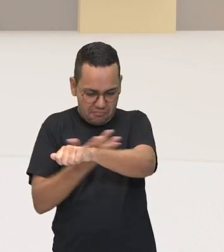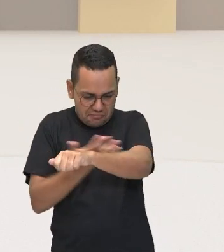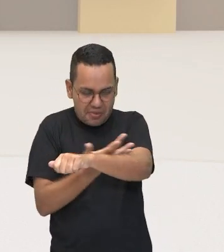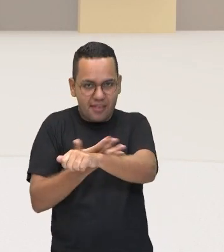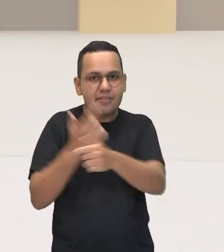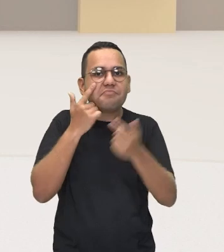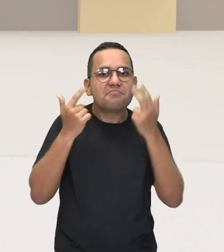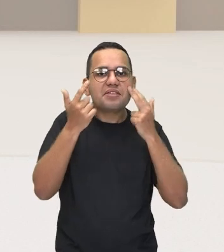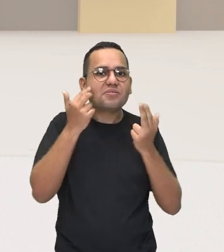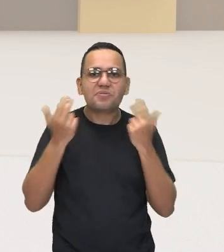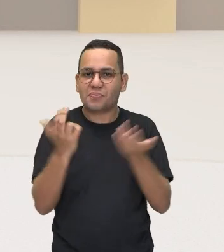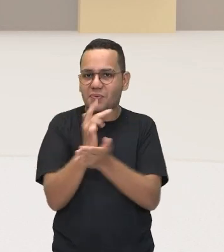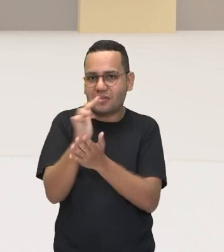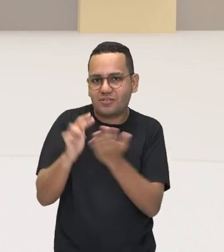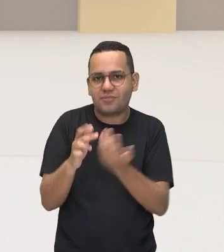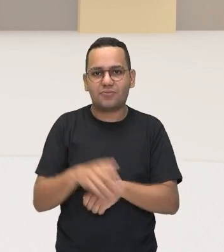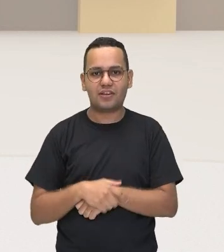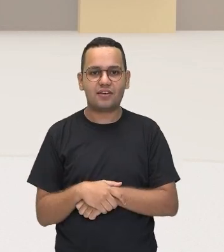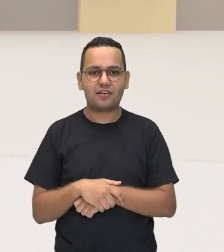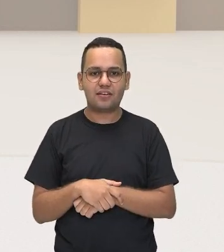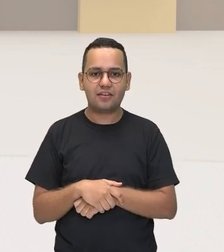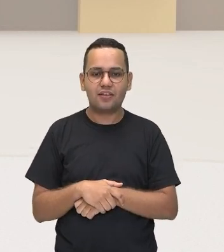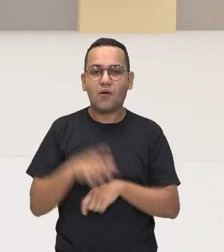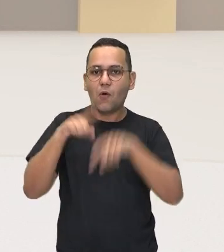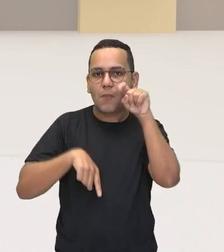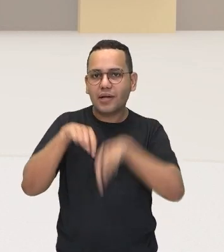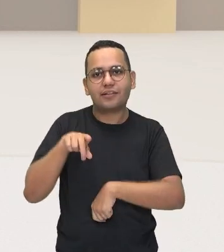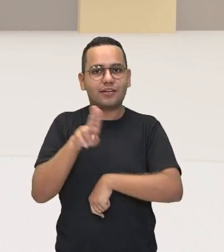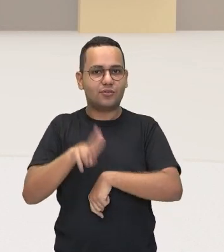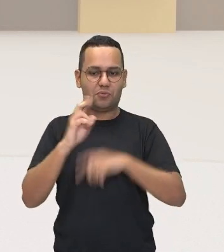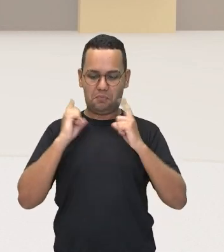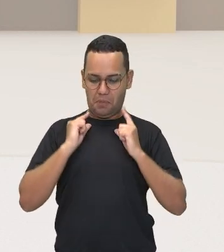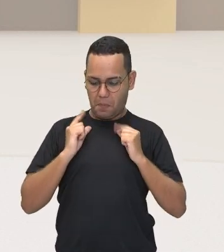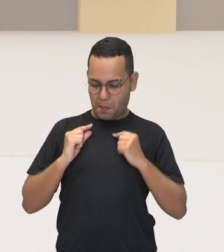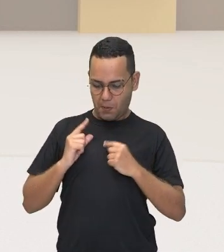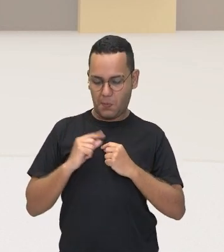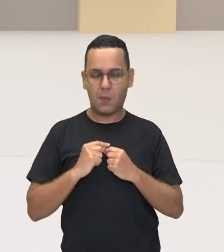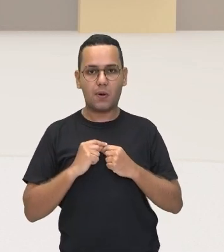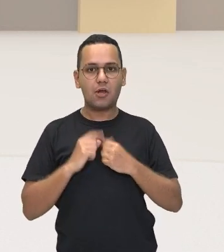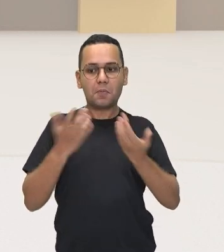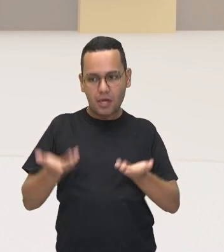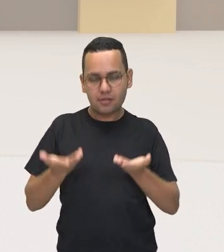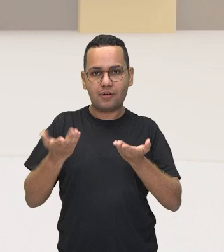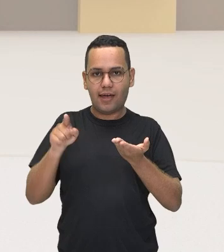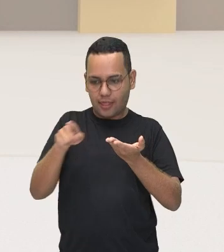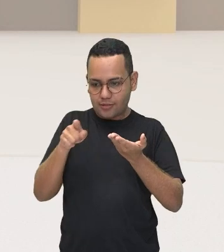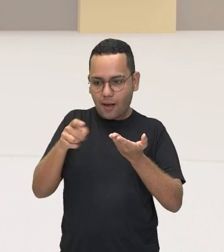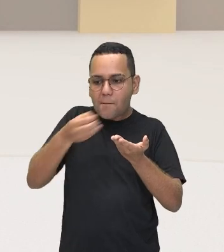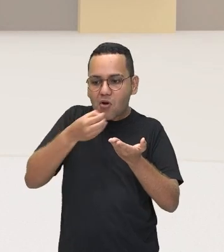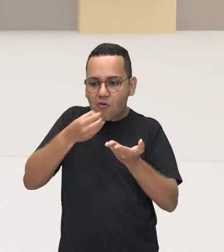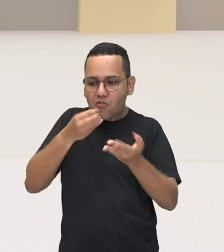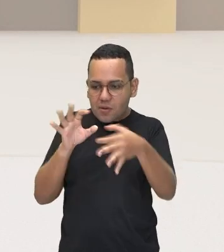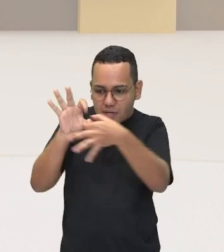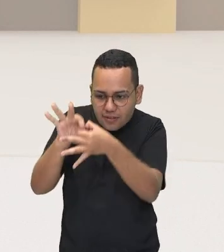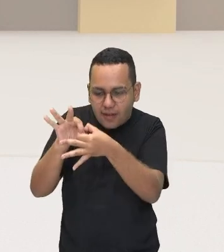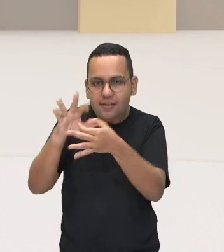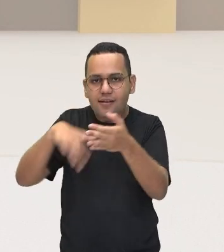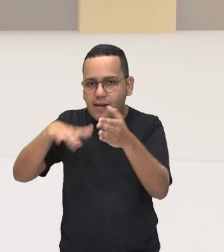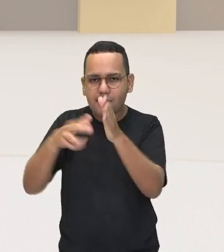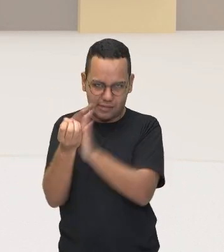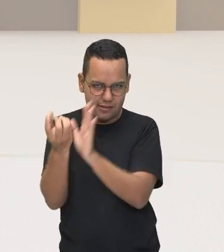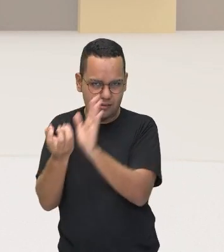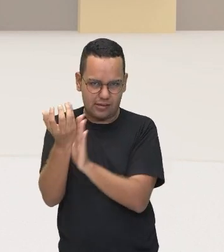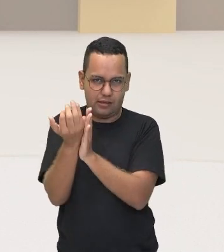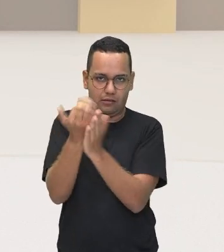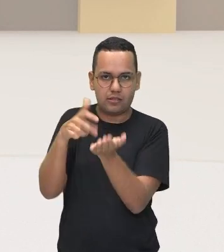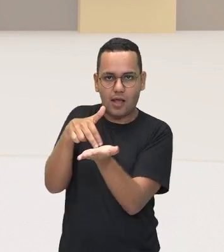os adornos que eles usam, Rodrigo. Lindo, né? Perfeito. E ela está inserindo isso, né, na moda de uma forma geral, e ela produz